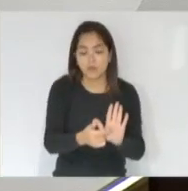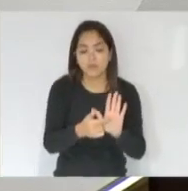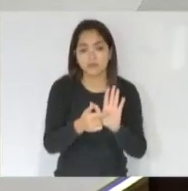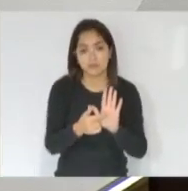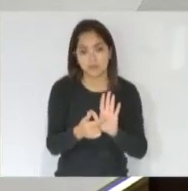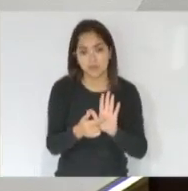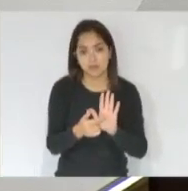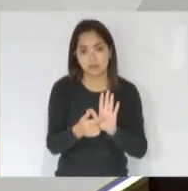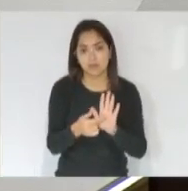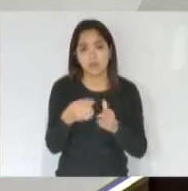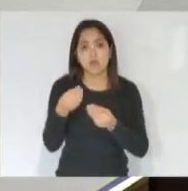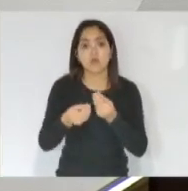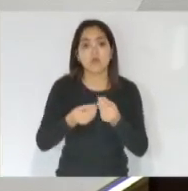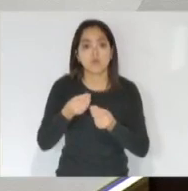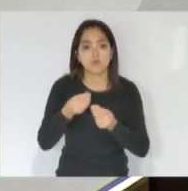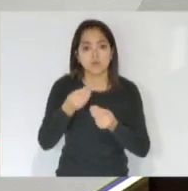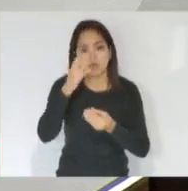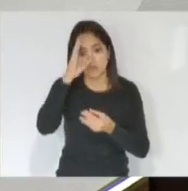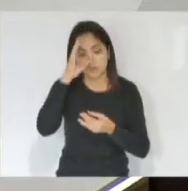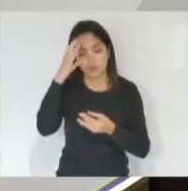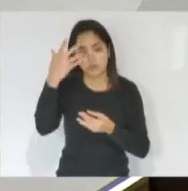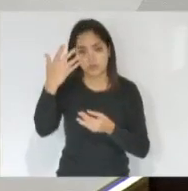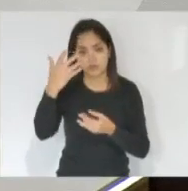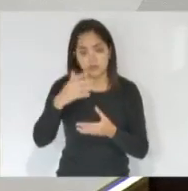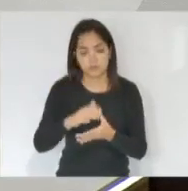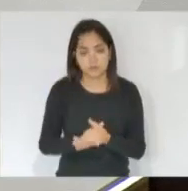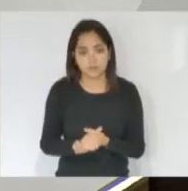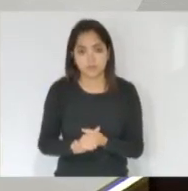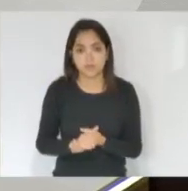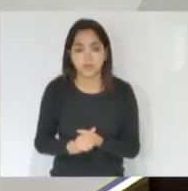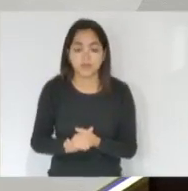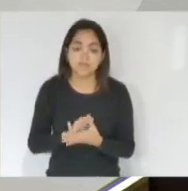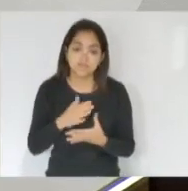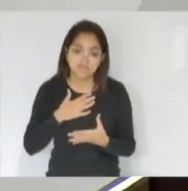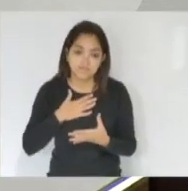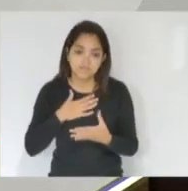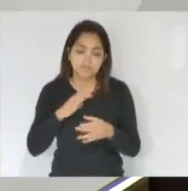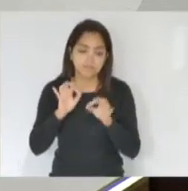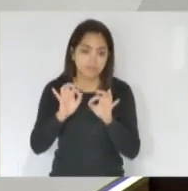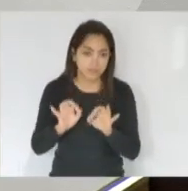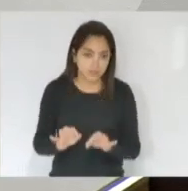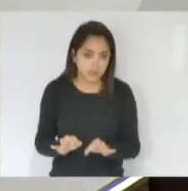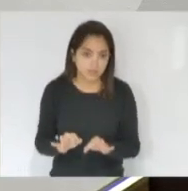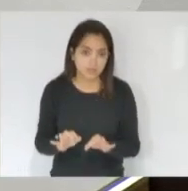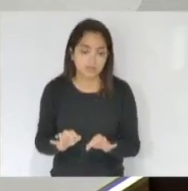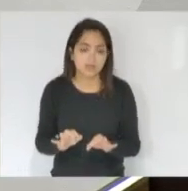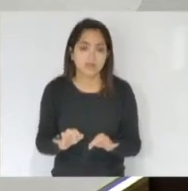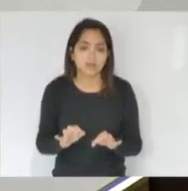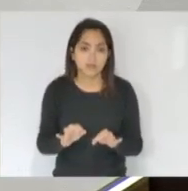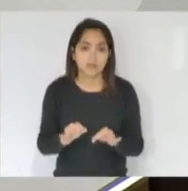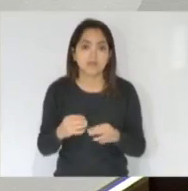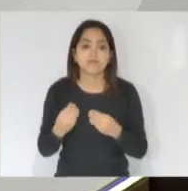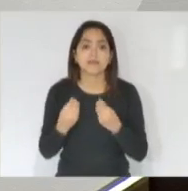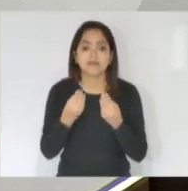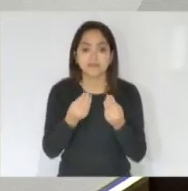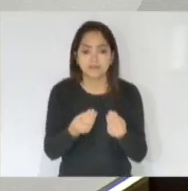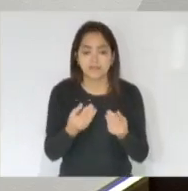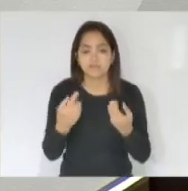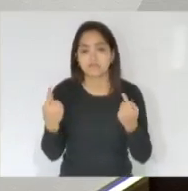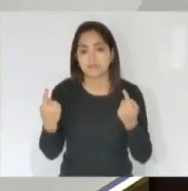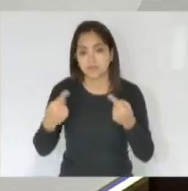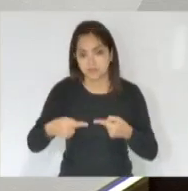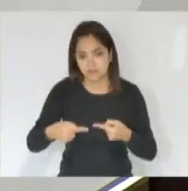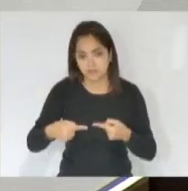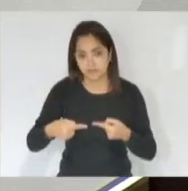Estado uma solução para esse impasse. E eu tenho certeza que a Assembleia Legislativa vai entregar mais esse desafio ao governo do